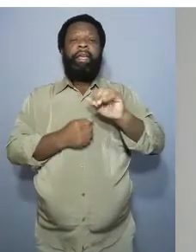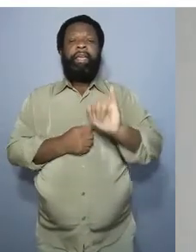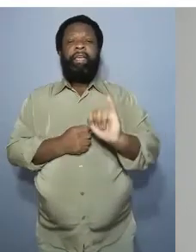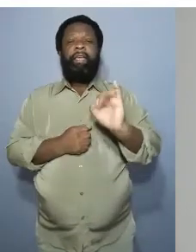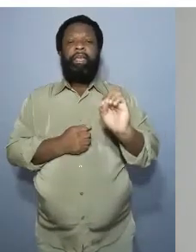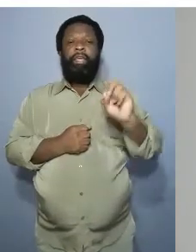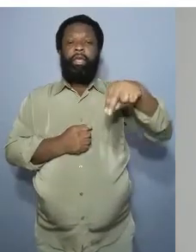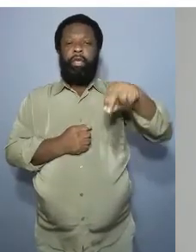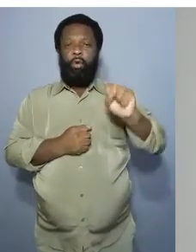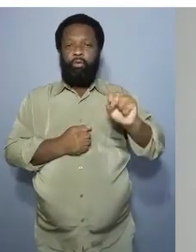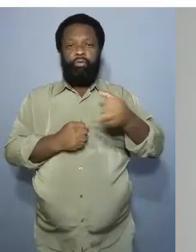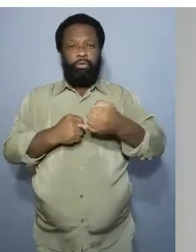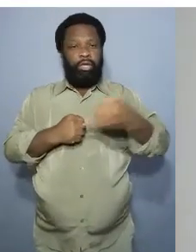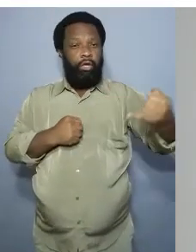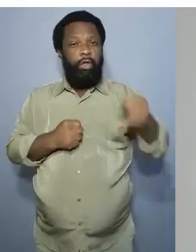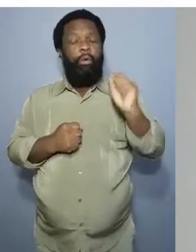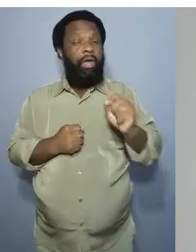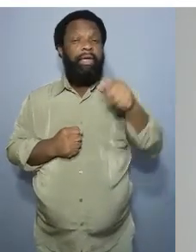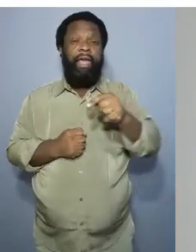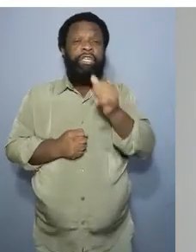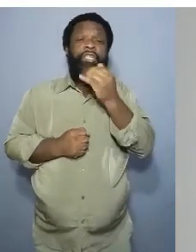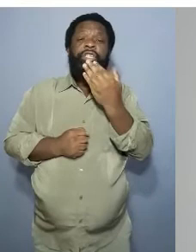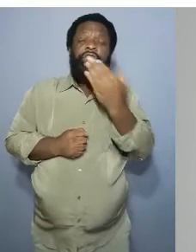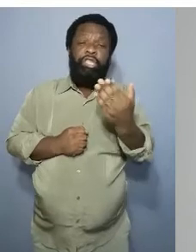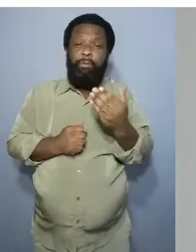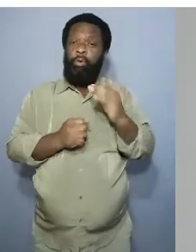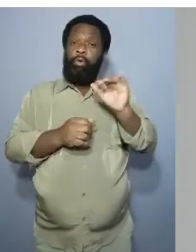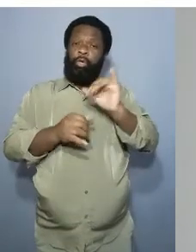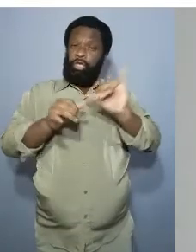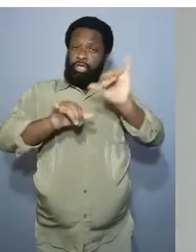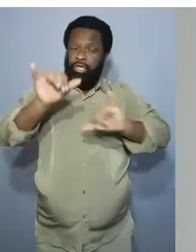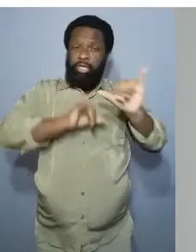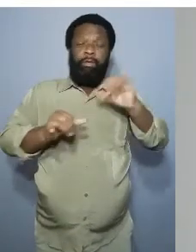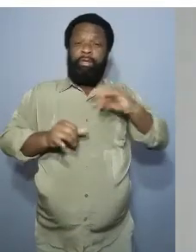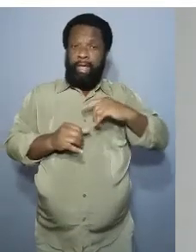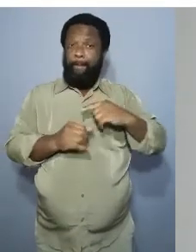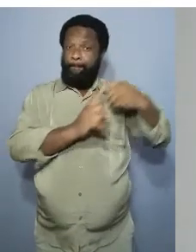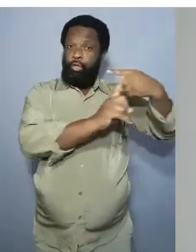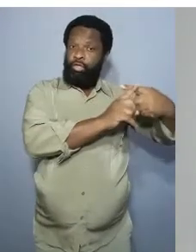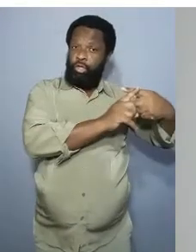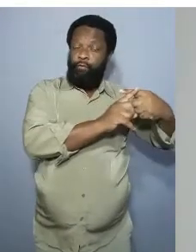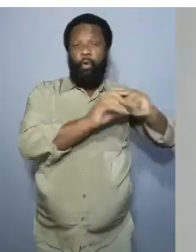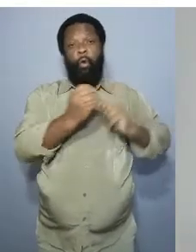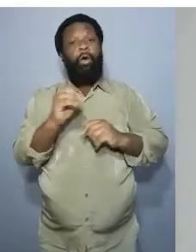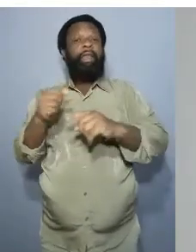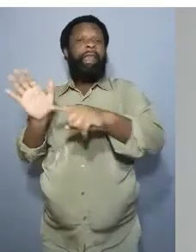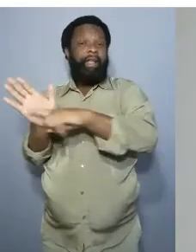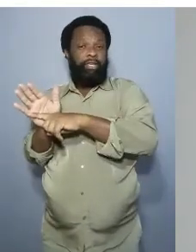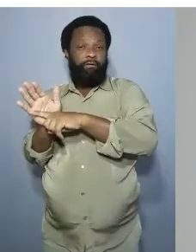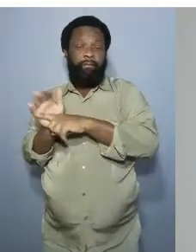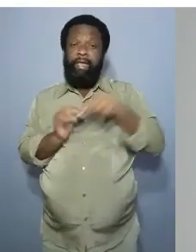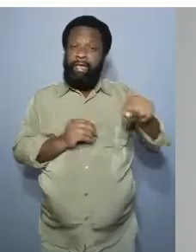dos íons. Os íons, pessoal, são espécies químicas que são carregadas. Você pode ter um íon positivo ou um